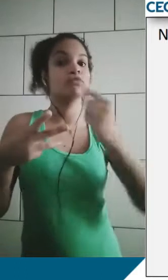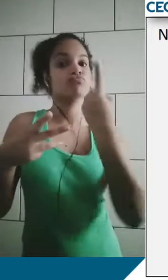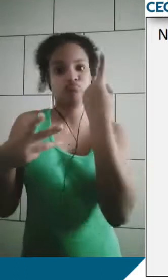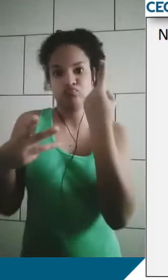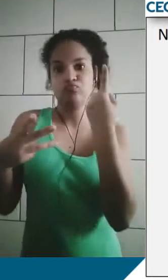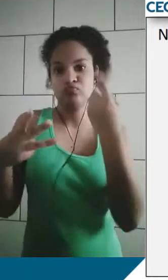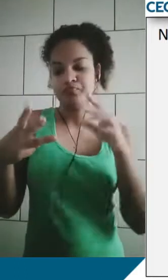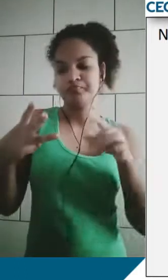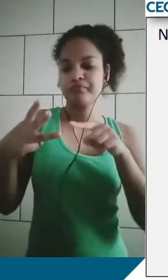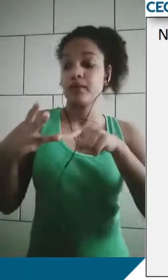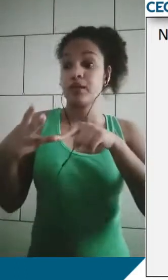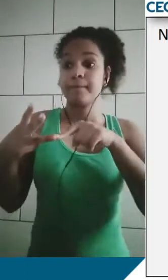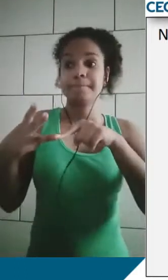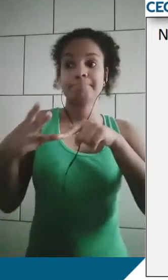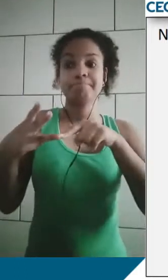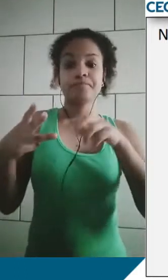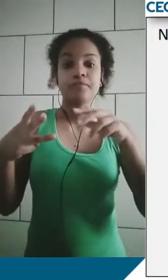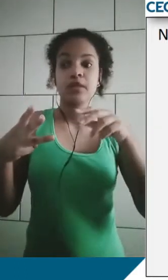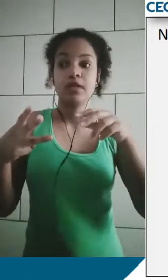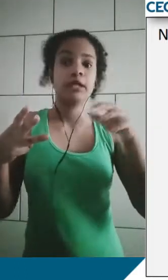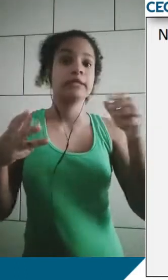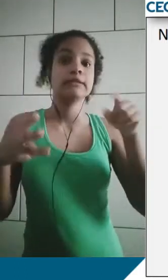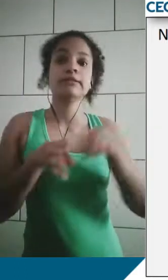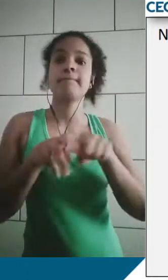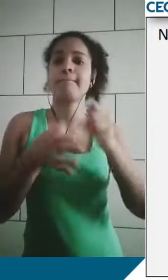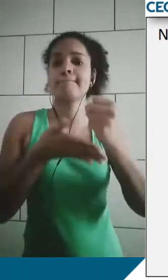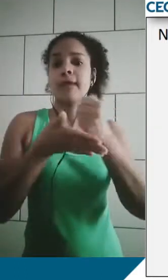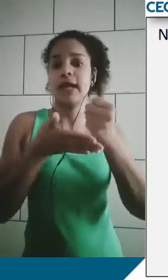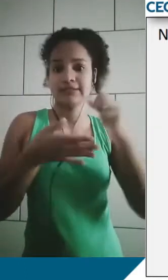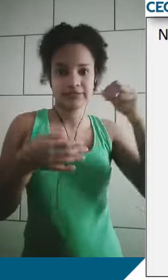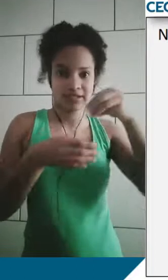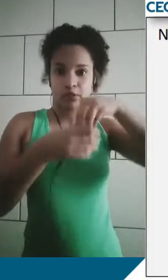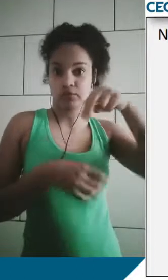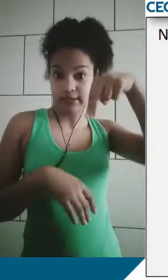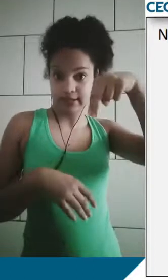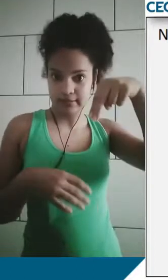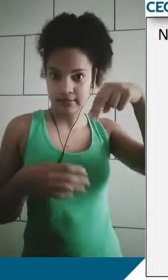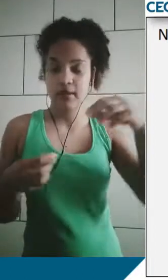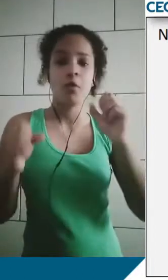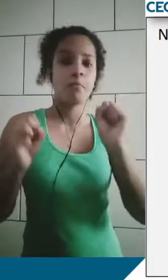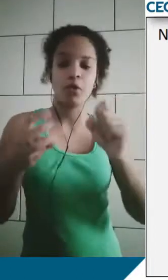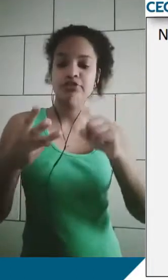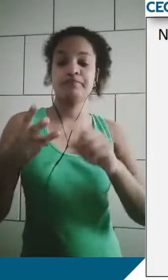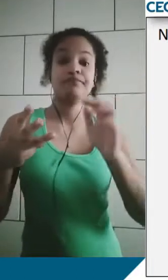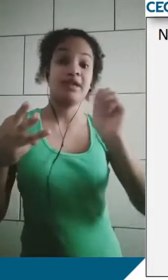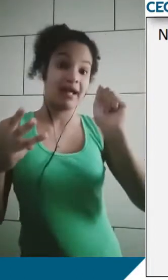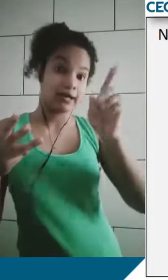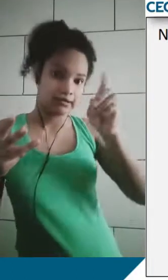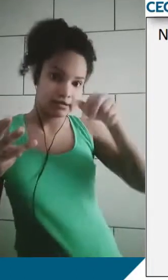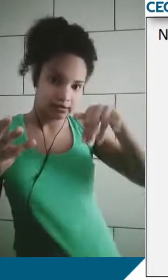molécula. E uma base nitrogenada. No caso do DNA, a base nitrogenada pode ser adenina,